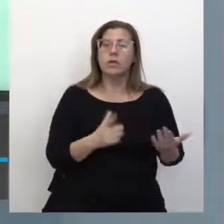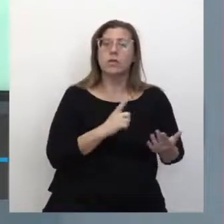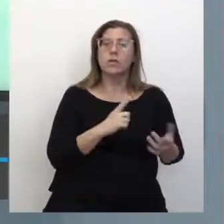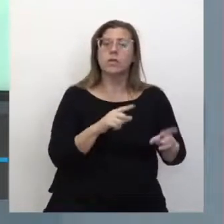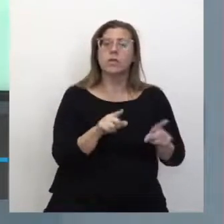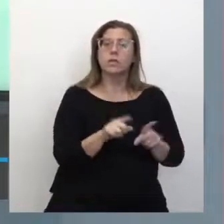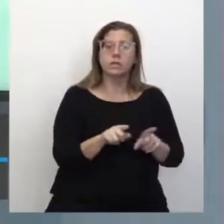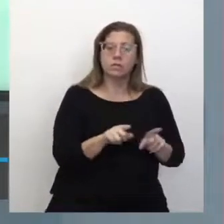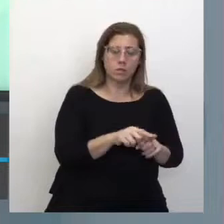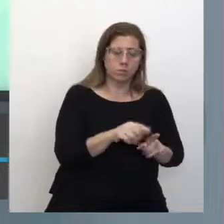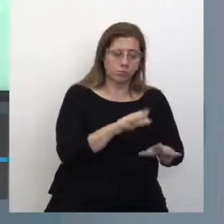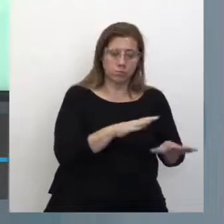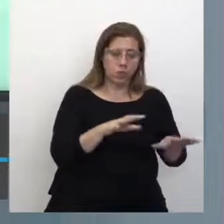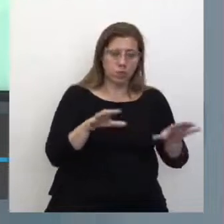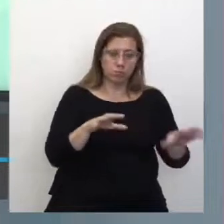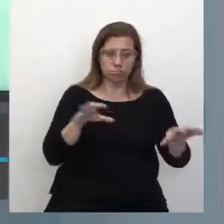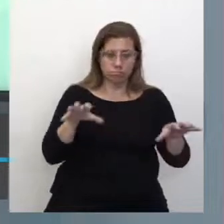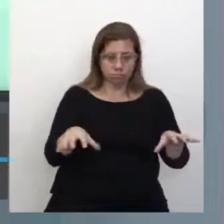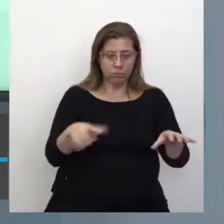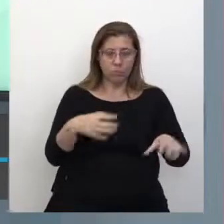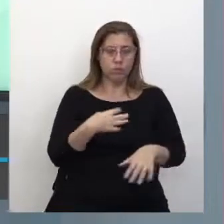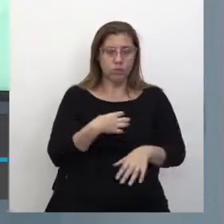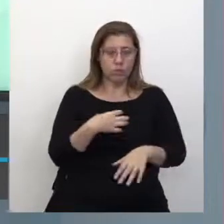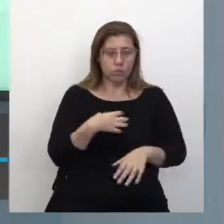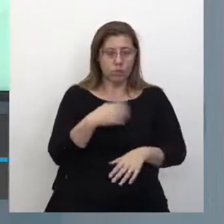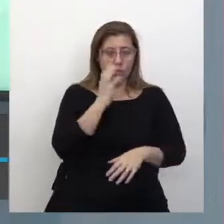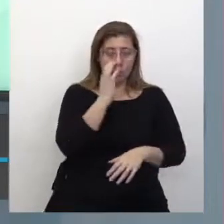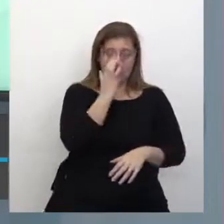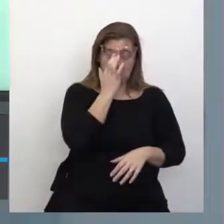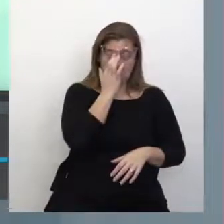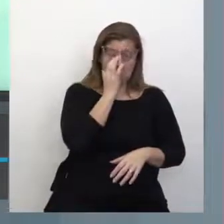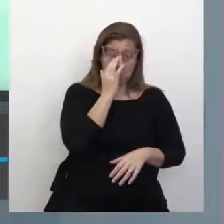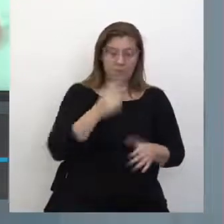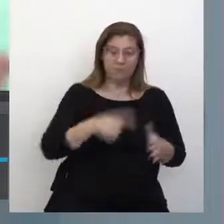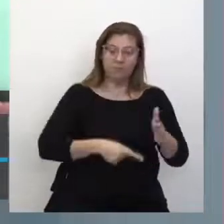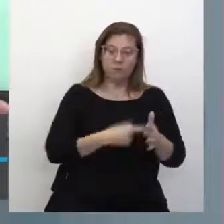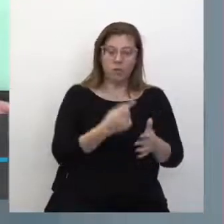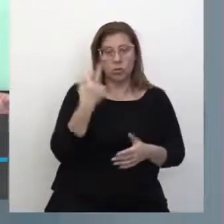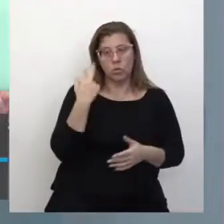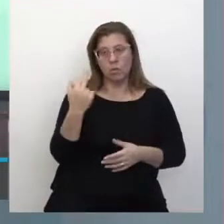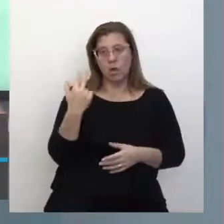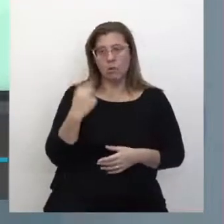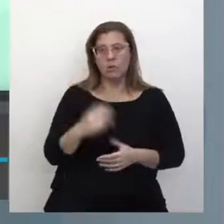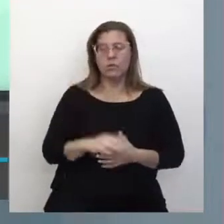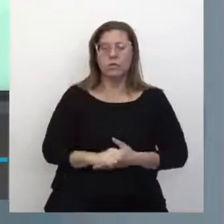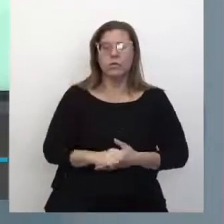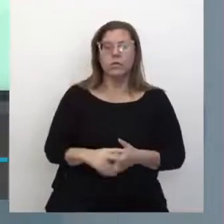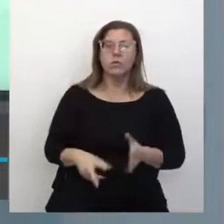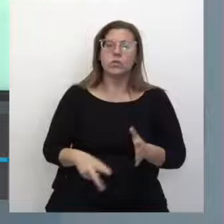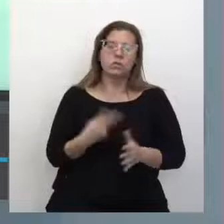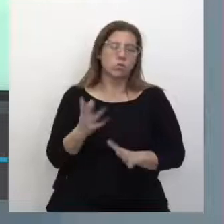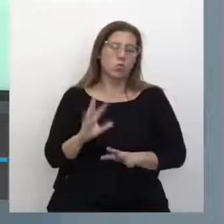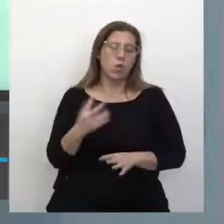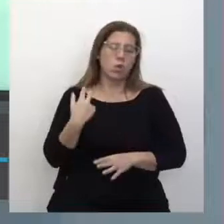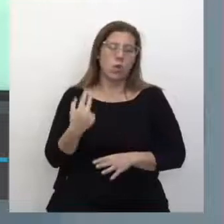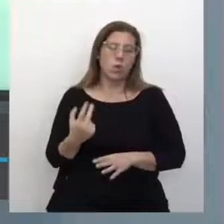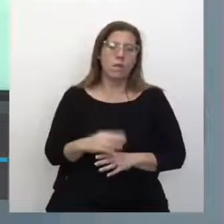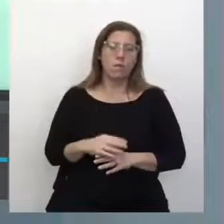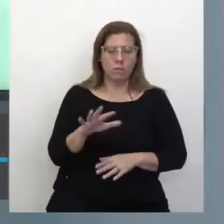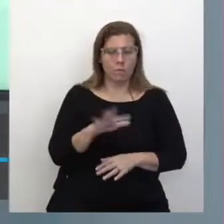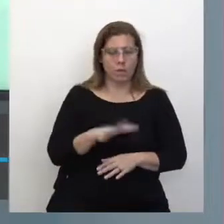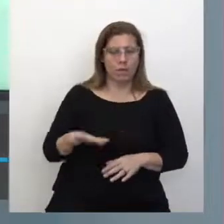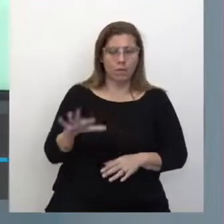temos aí esses dois estilos, né, esses dois tipos aí. Primeiro, os convencionais, né, e os não convencionais, que são